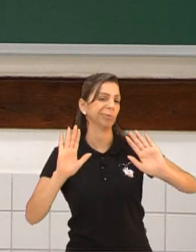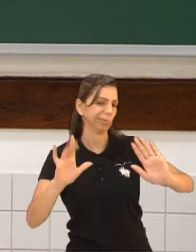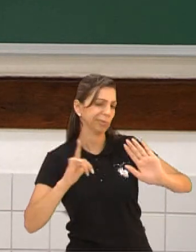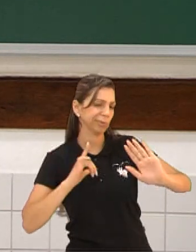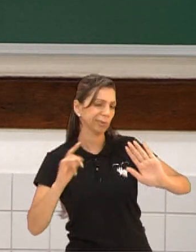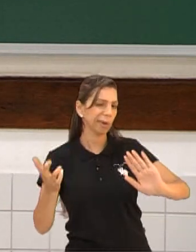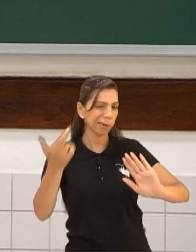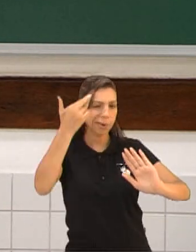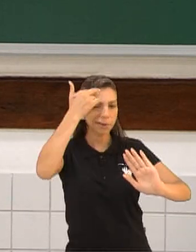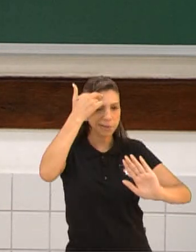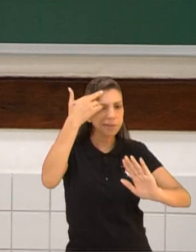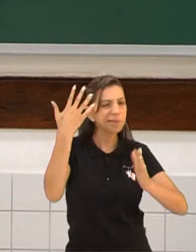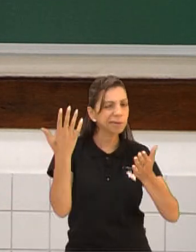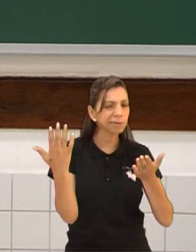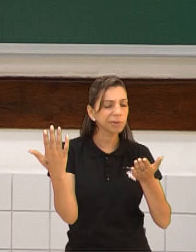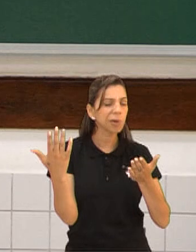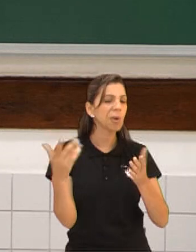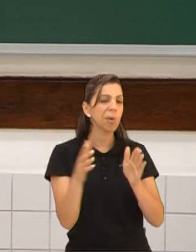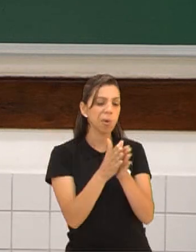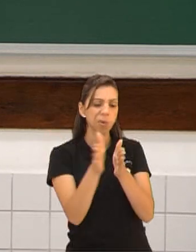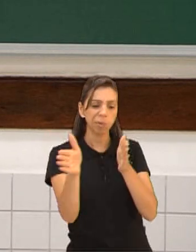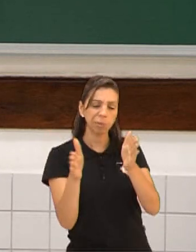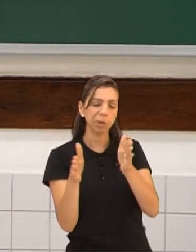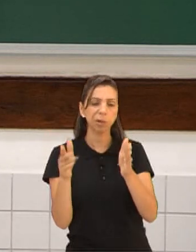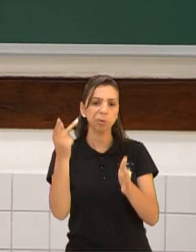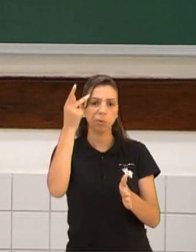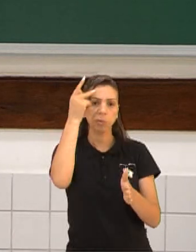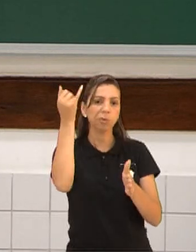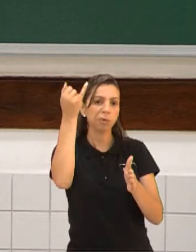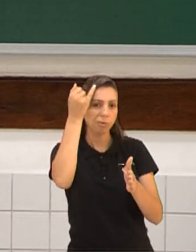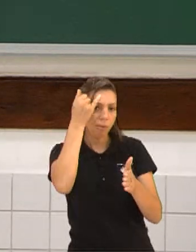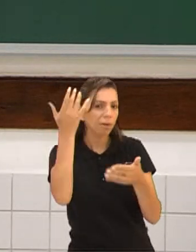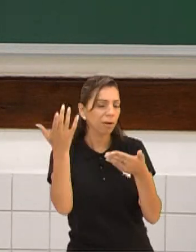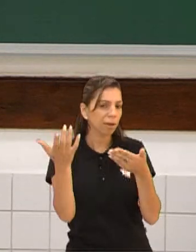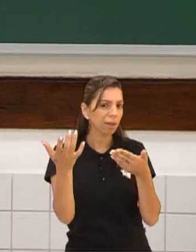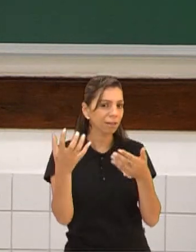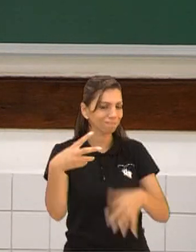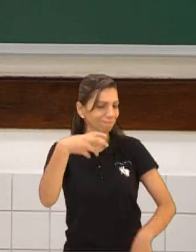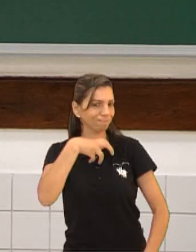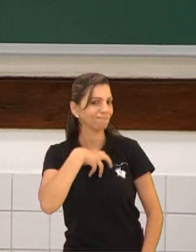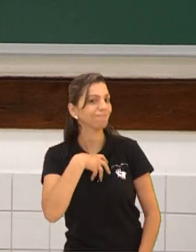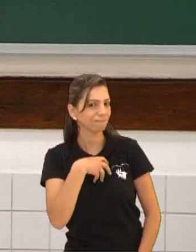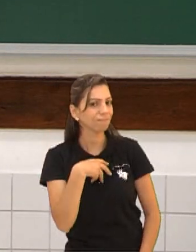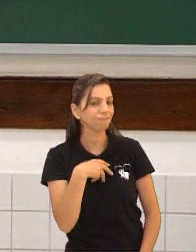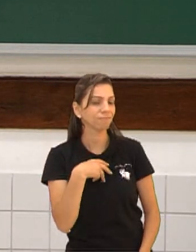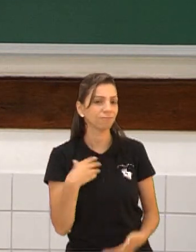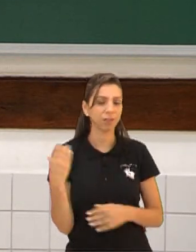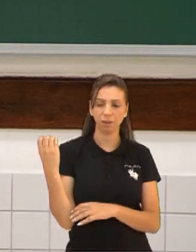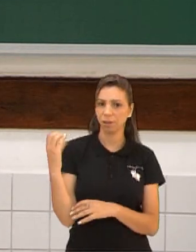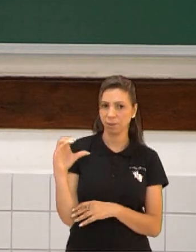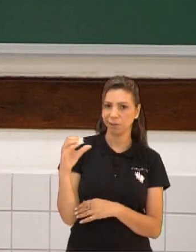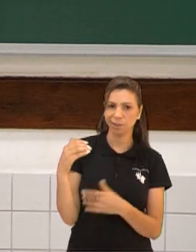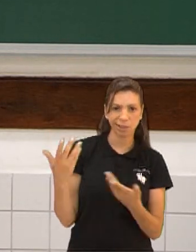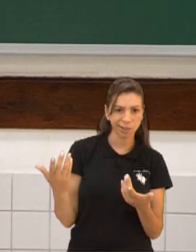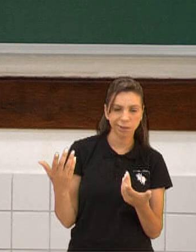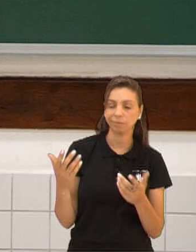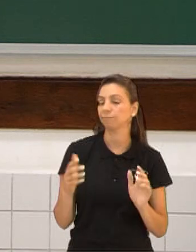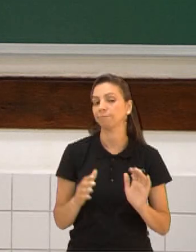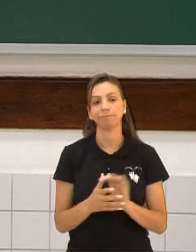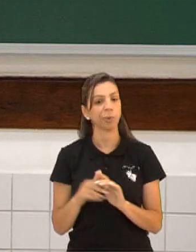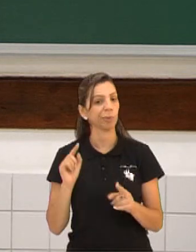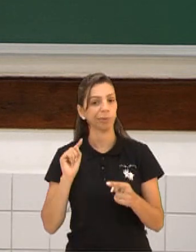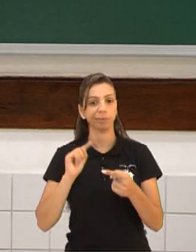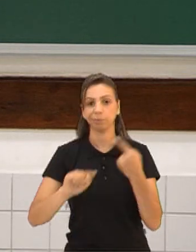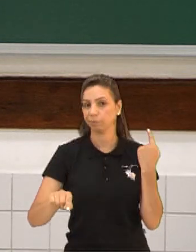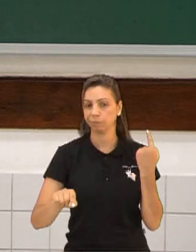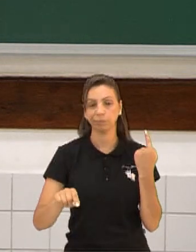até mesmo pensando no período do Kant ali, estaria acessível aos nossos sentidos, à ciência? Não estaria.